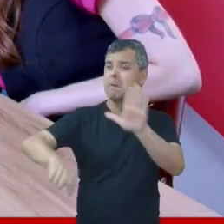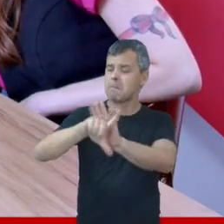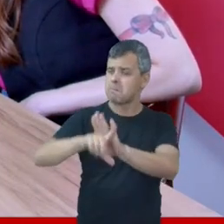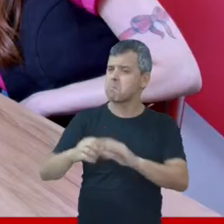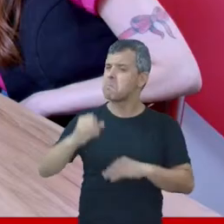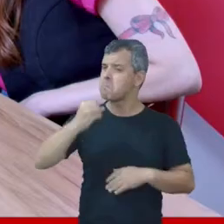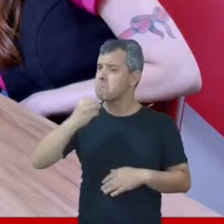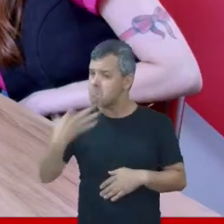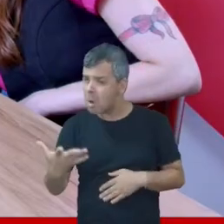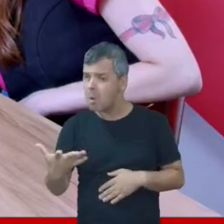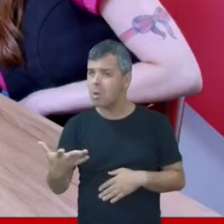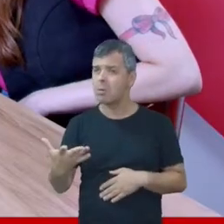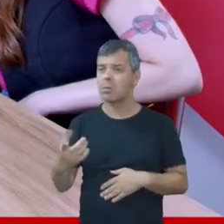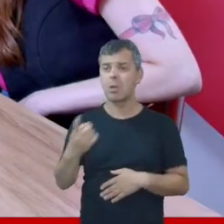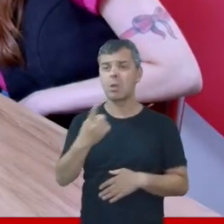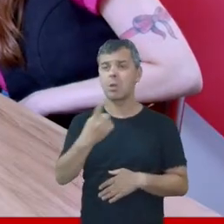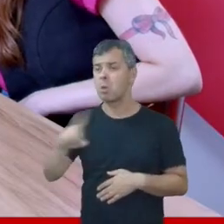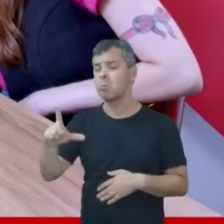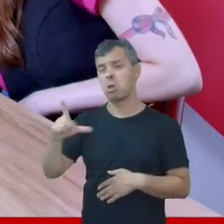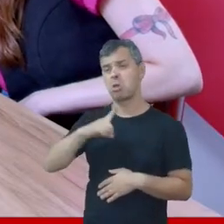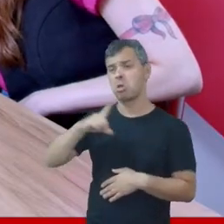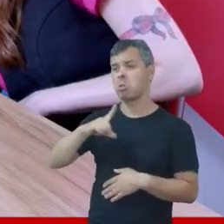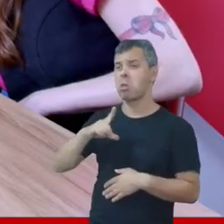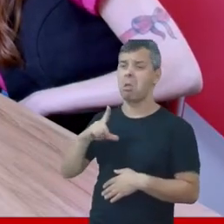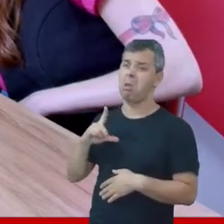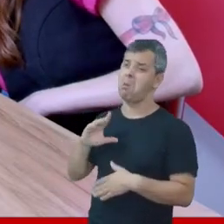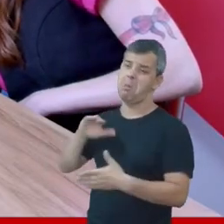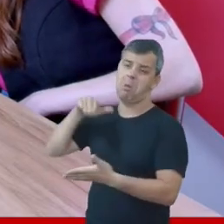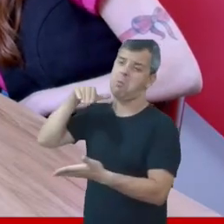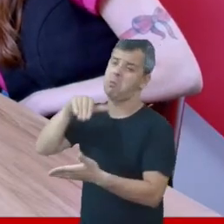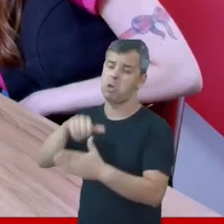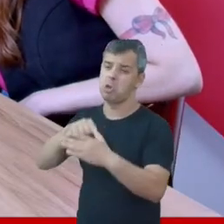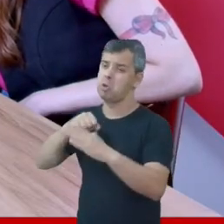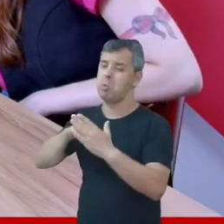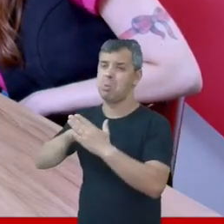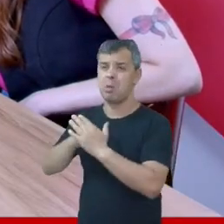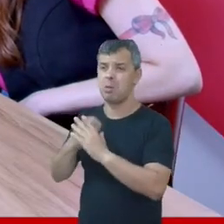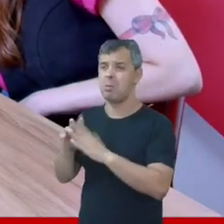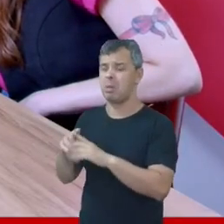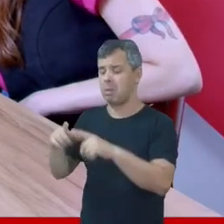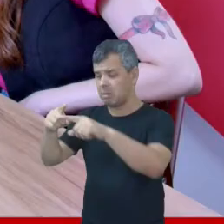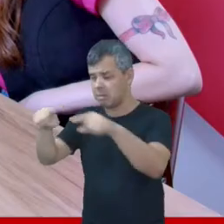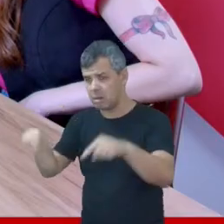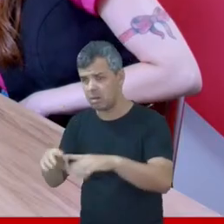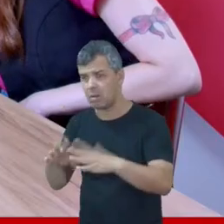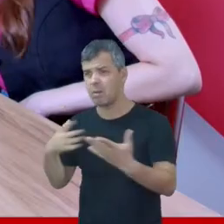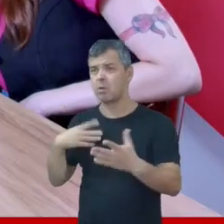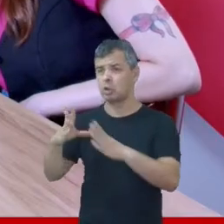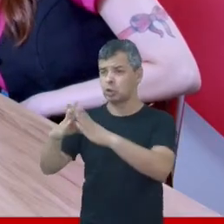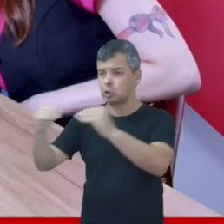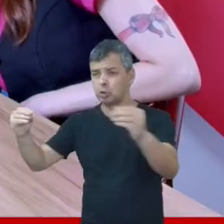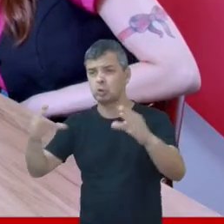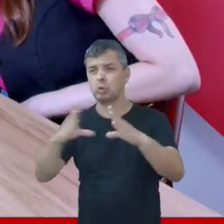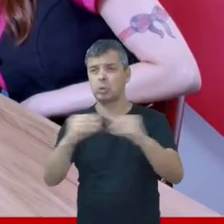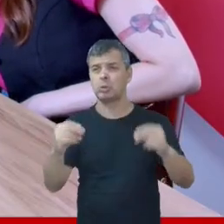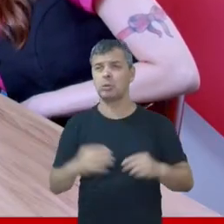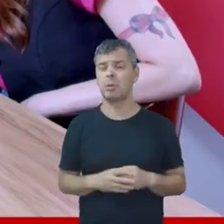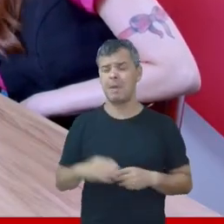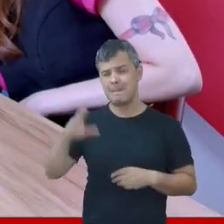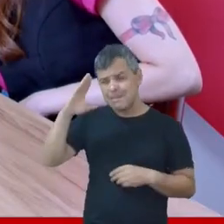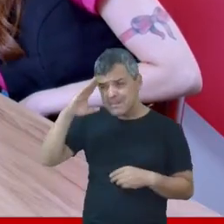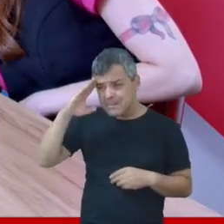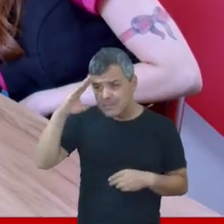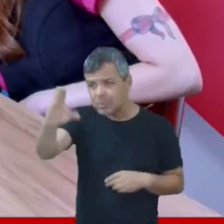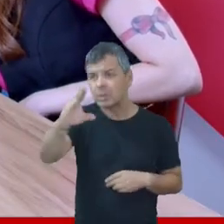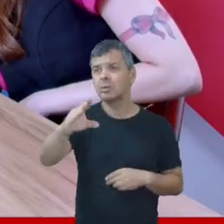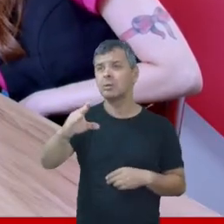bom que é lei, não que isso tenha impedido tantos outros terreiros de serem queimados, destruídos, principalmente